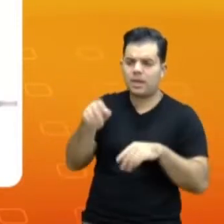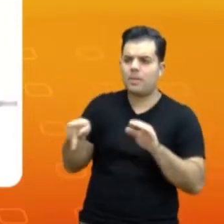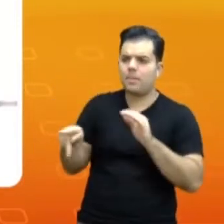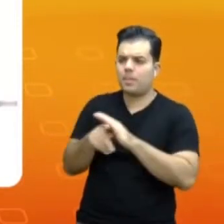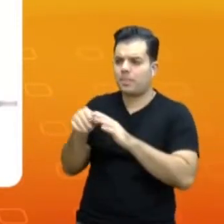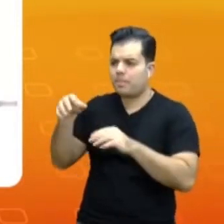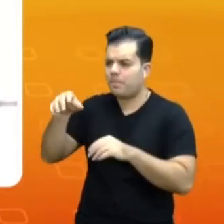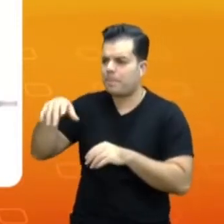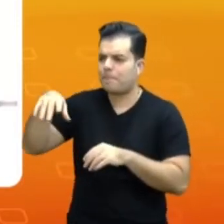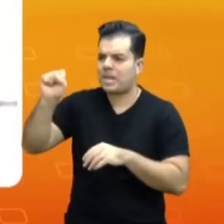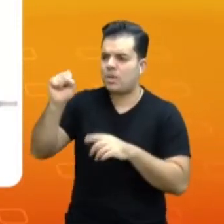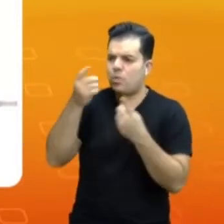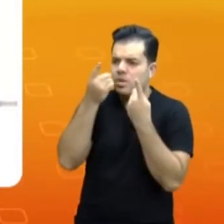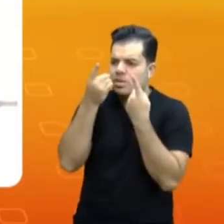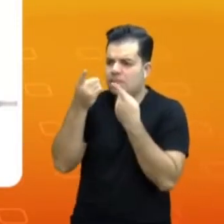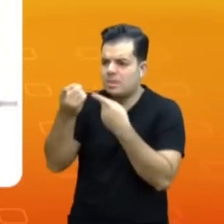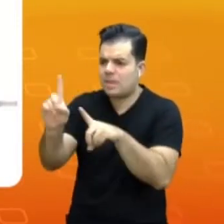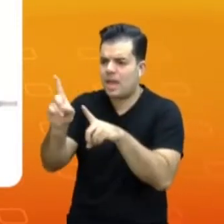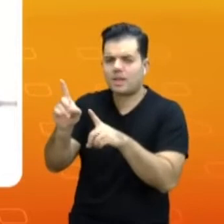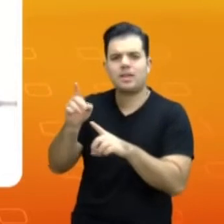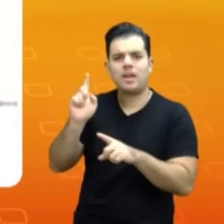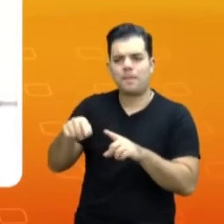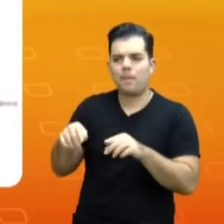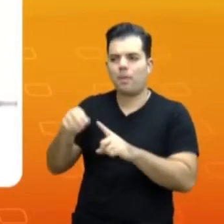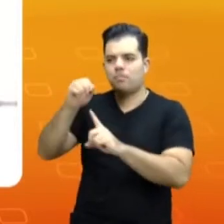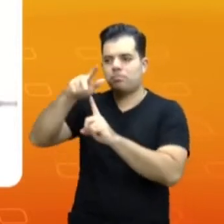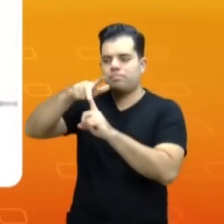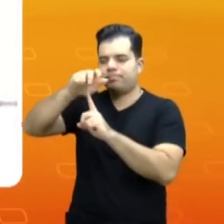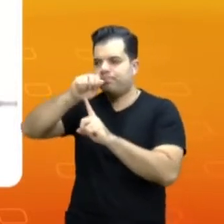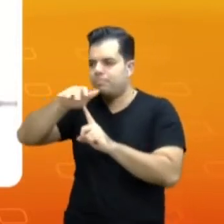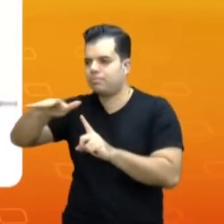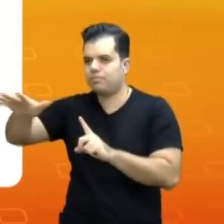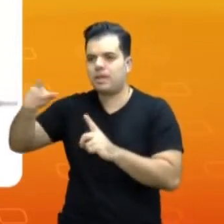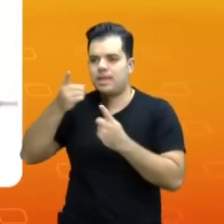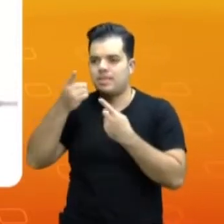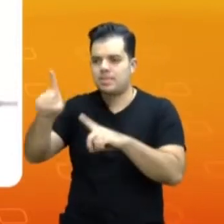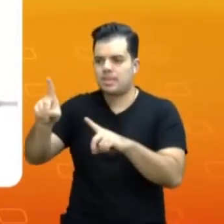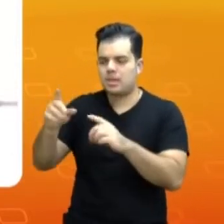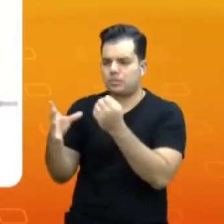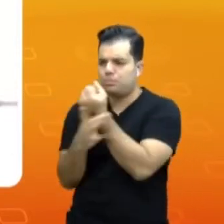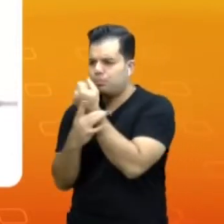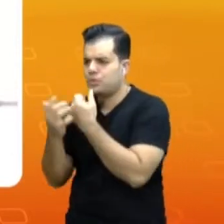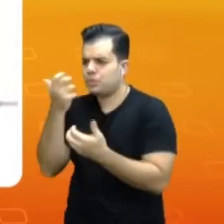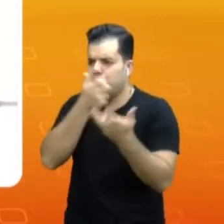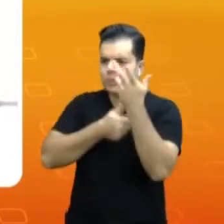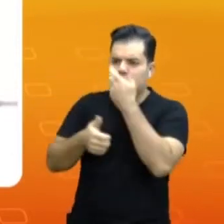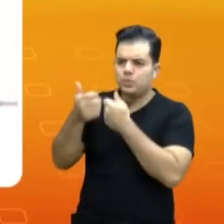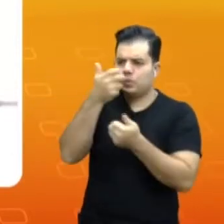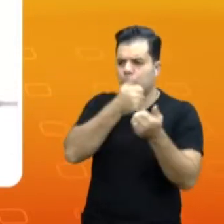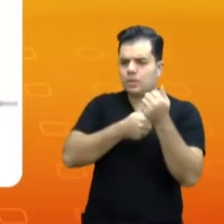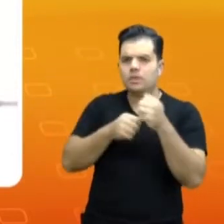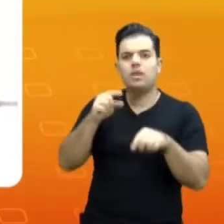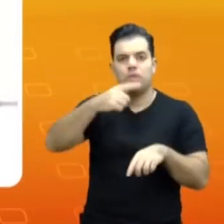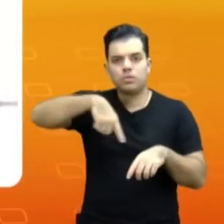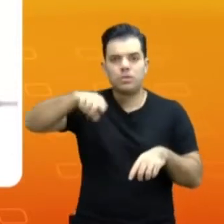uma captura, um ataque na origem do sinal, né? A gente recebe ali o sinal até de forma